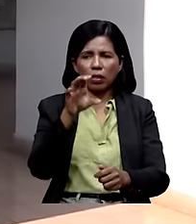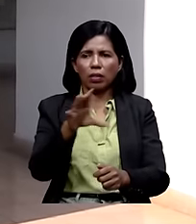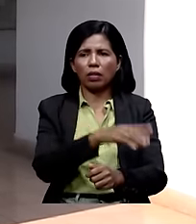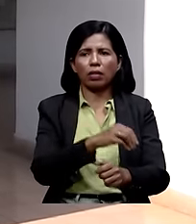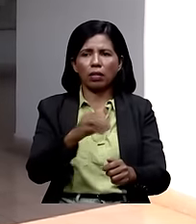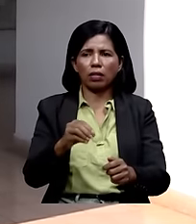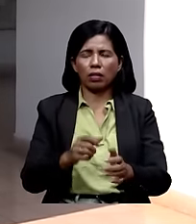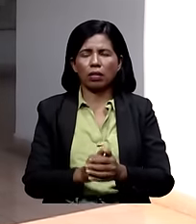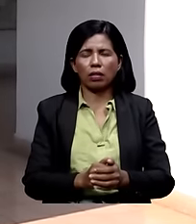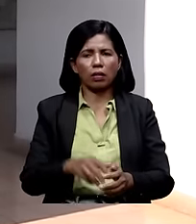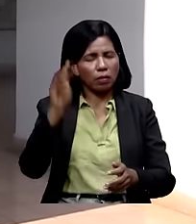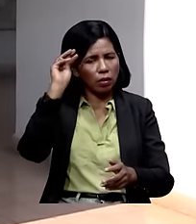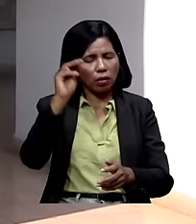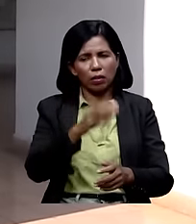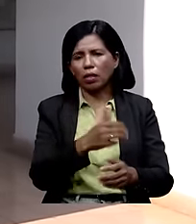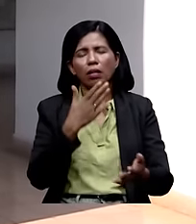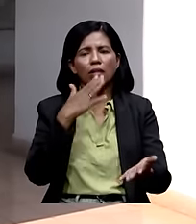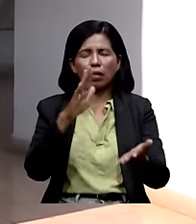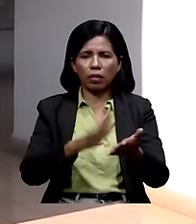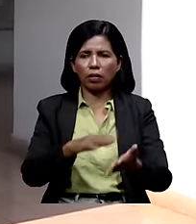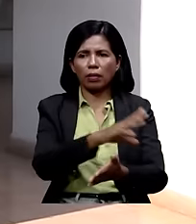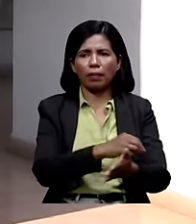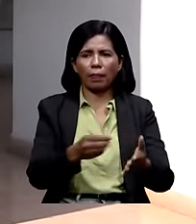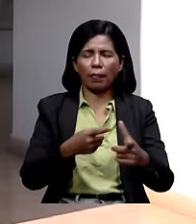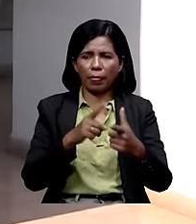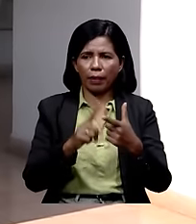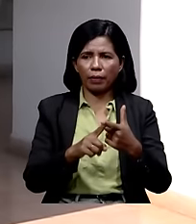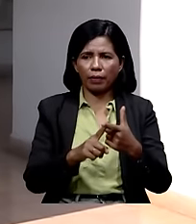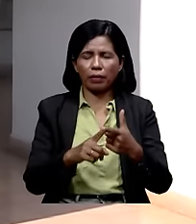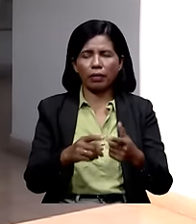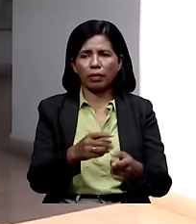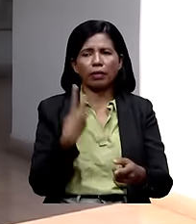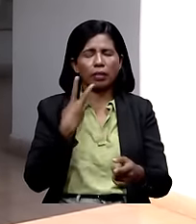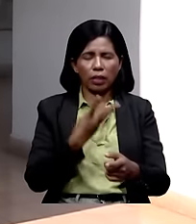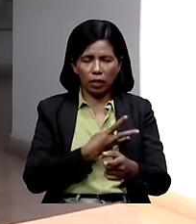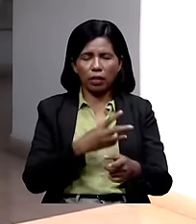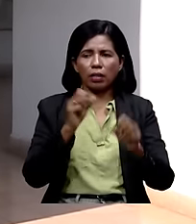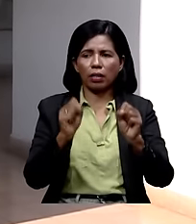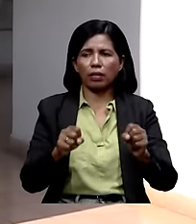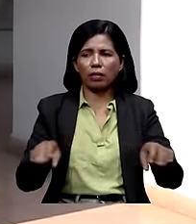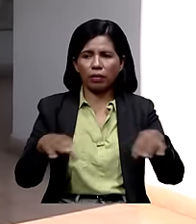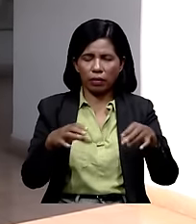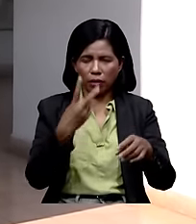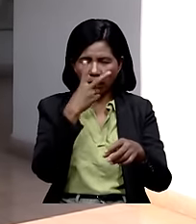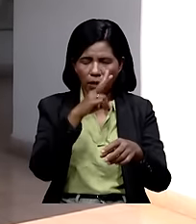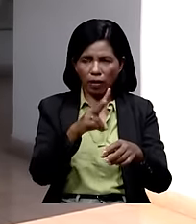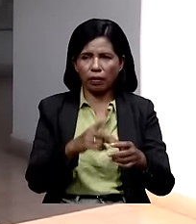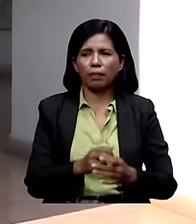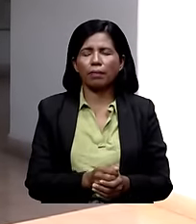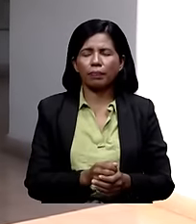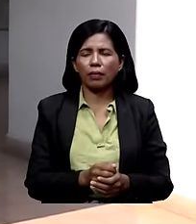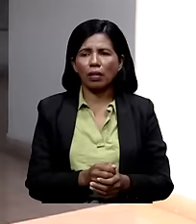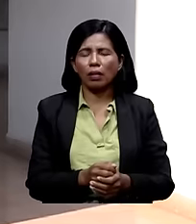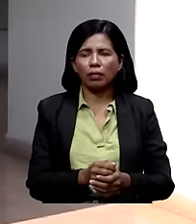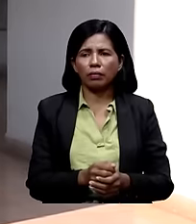dia ministeri dane la dia ministeri la dia ministeri dia. Mas ita bos, ita re nasau ne